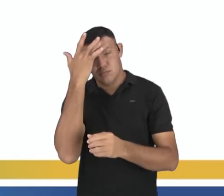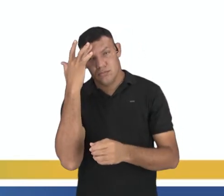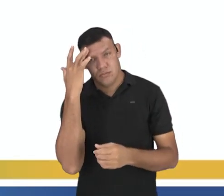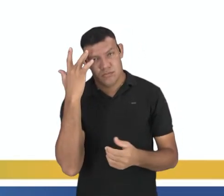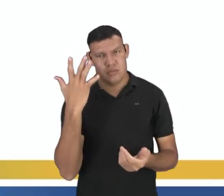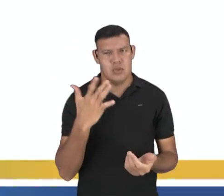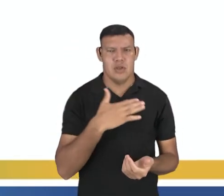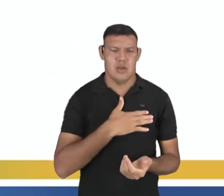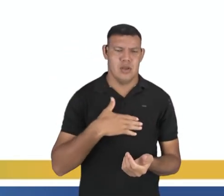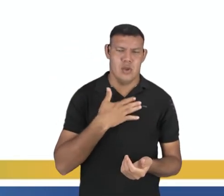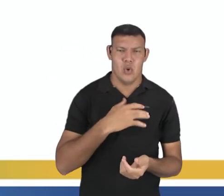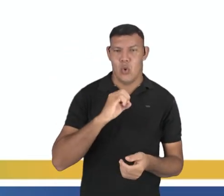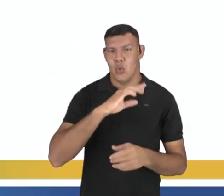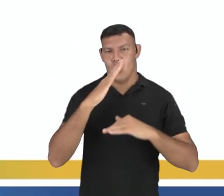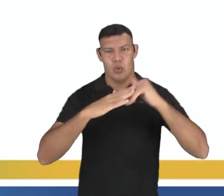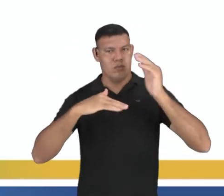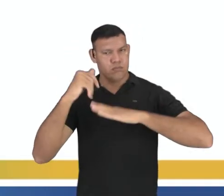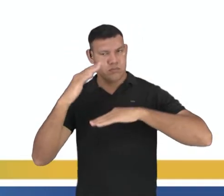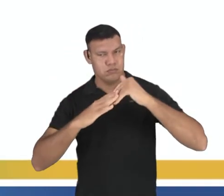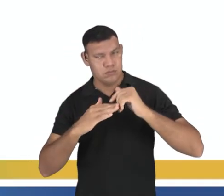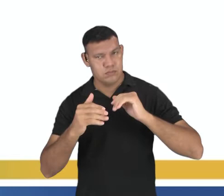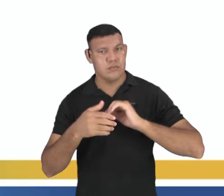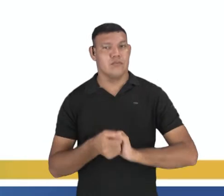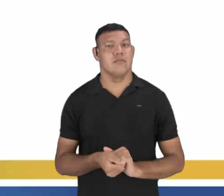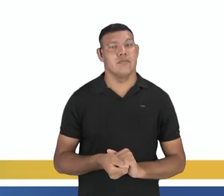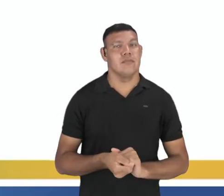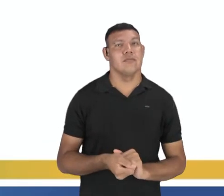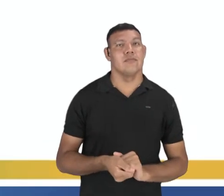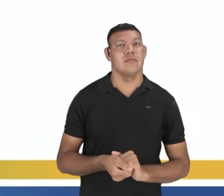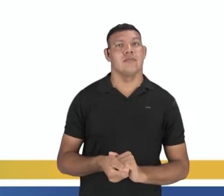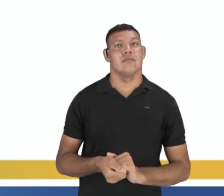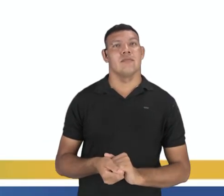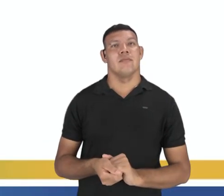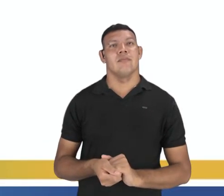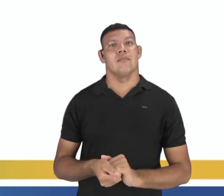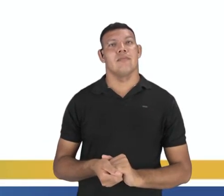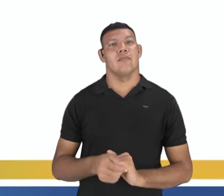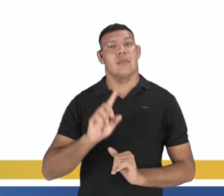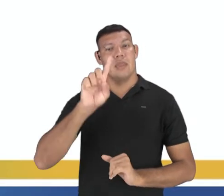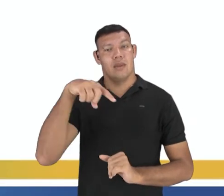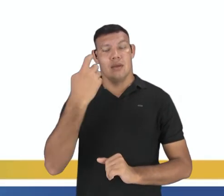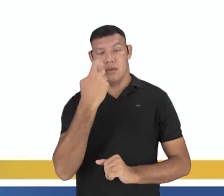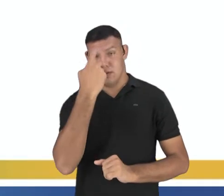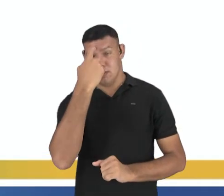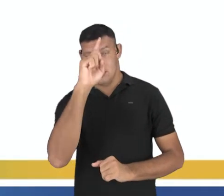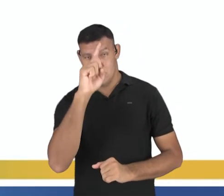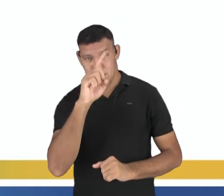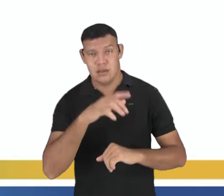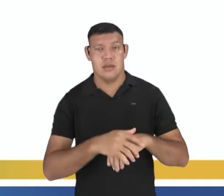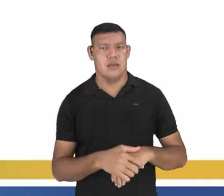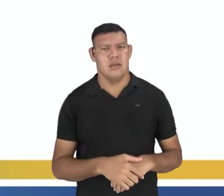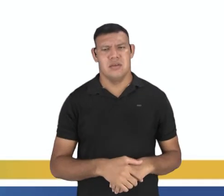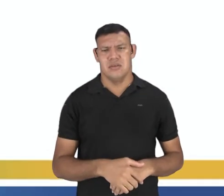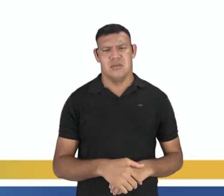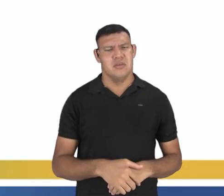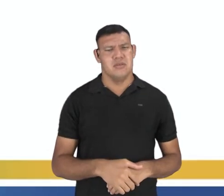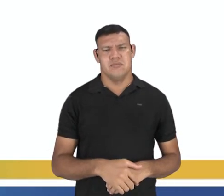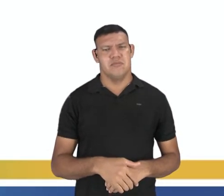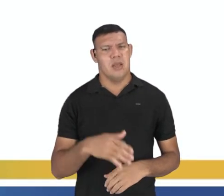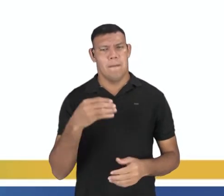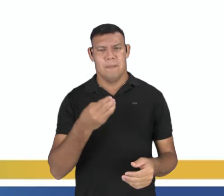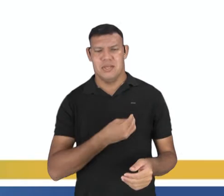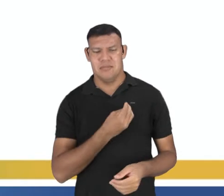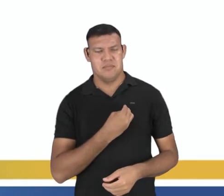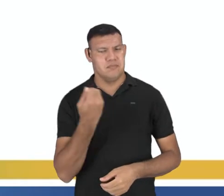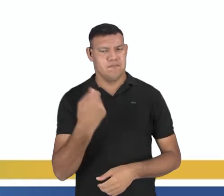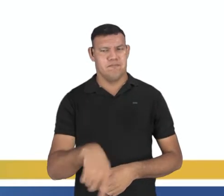esse amador ou profissional para produzir música após a criação da música gravada sua presença em bloco não é